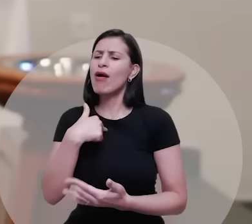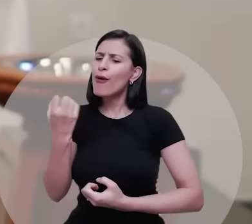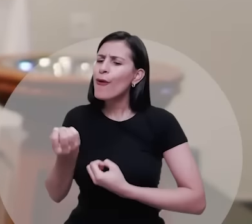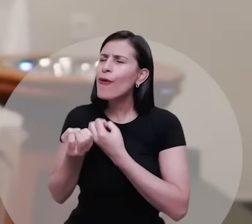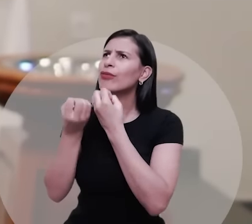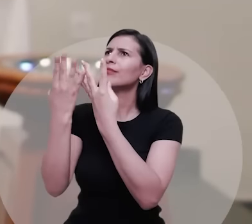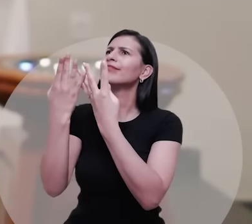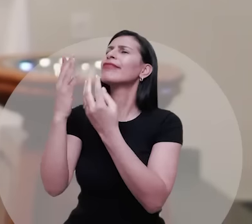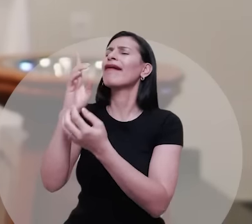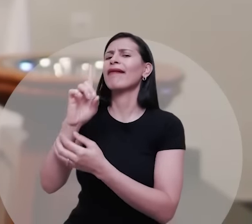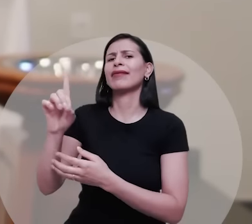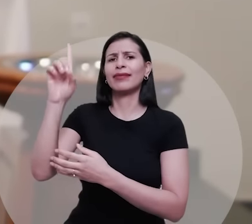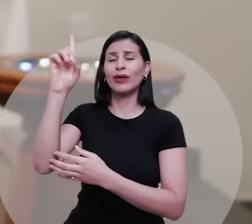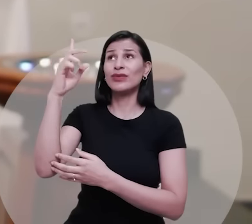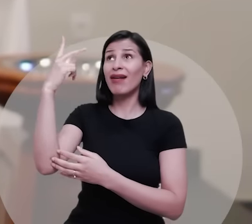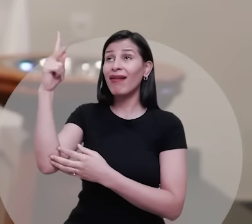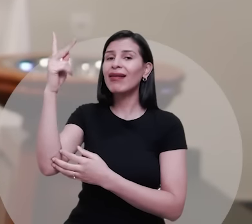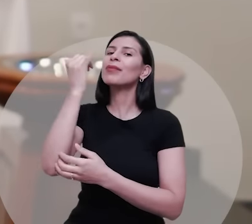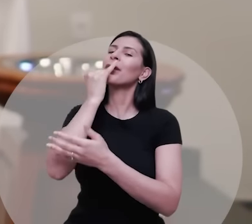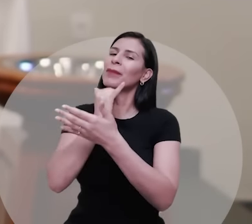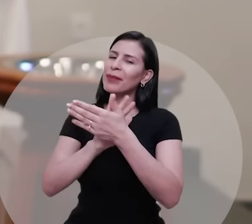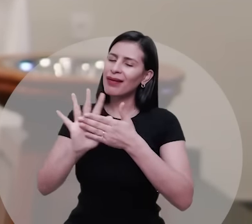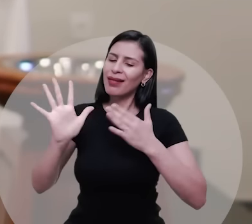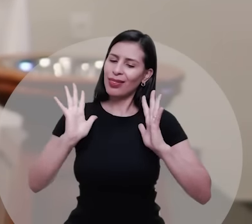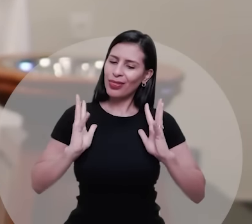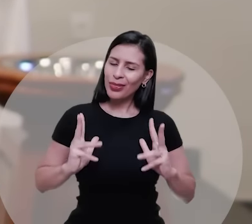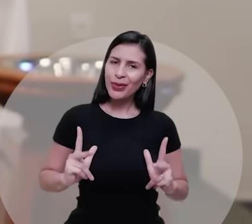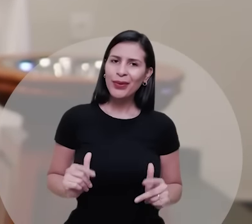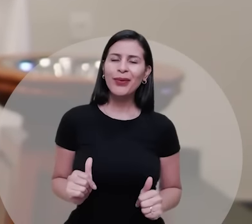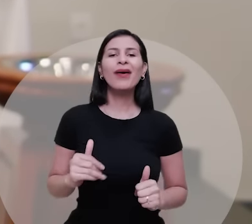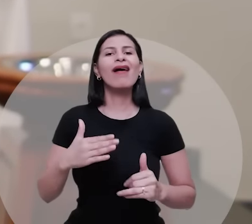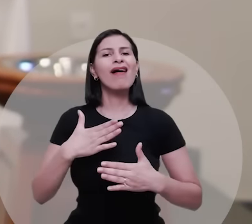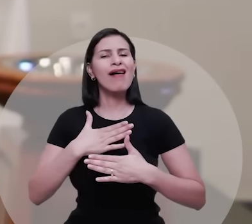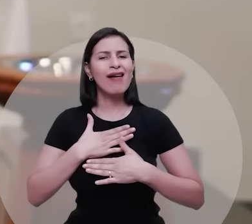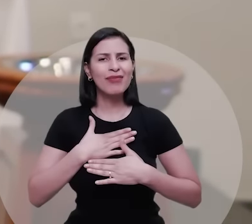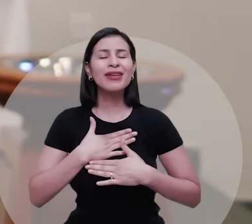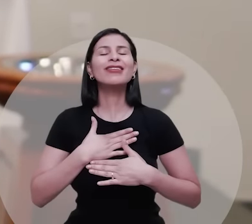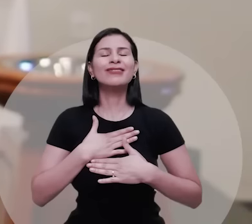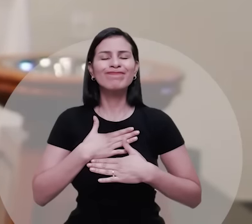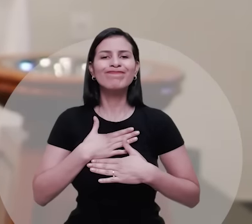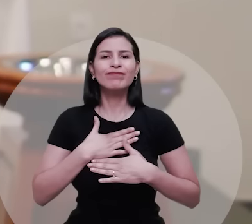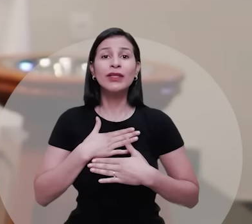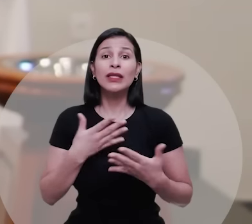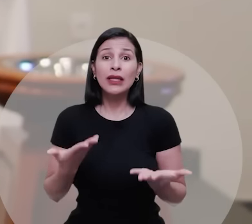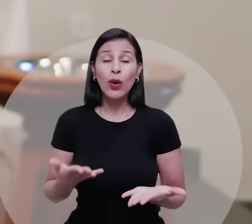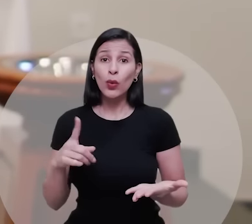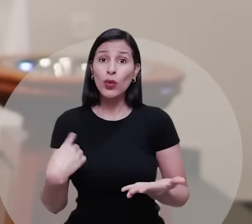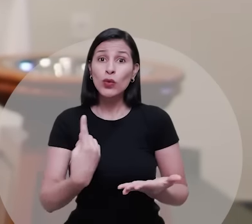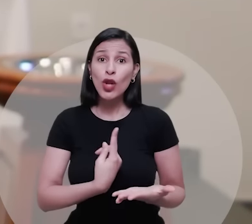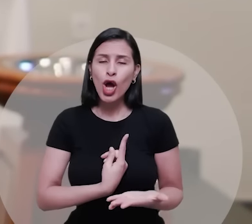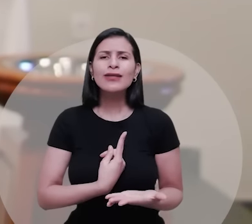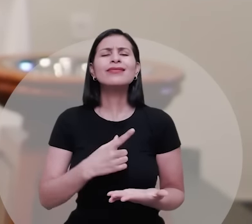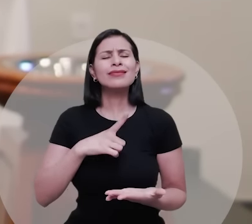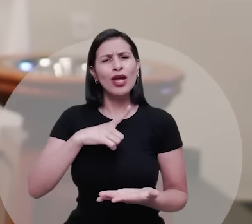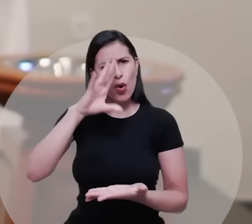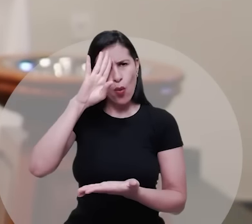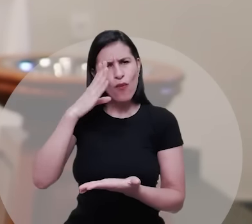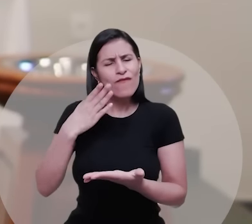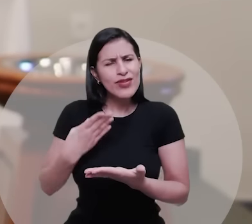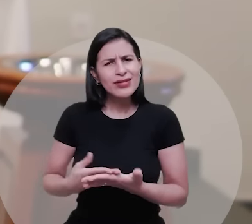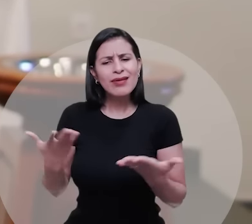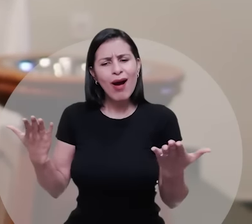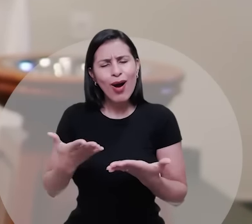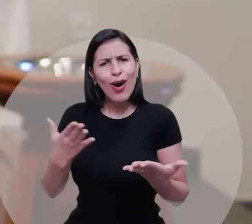Salmo 32, versículo 5 diz: Confessei-te o meu pecado e a minha iniquidade não mais ocultei.